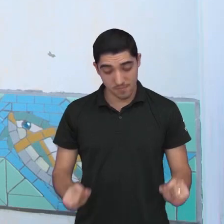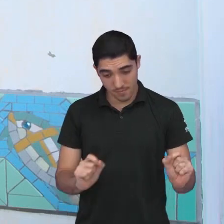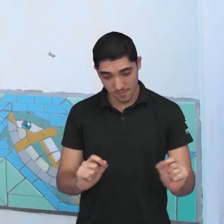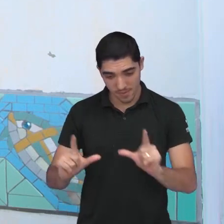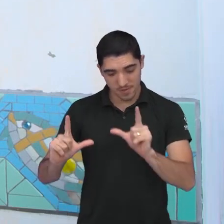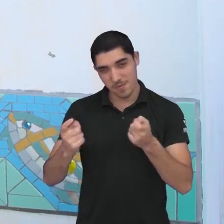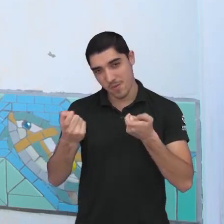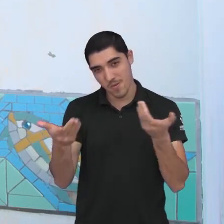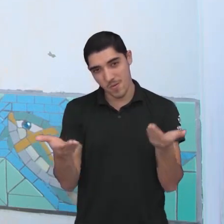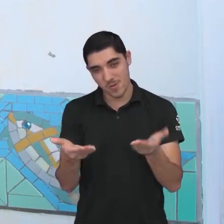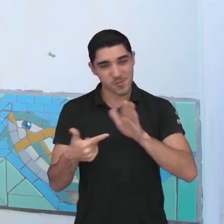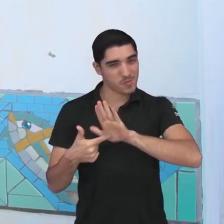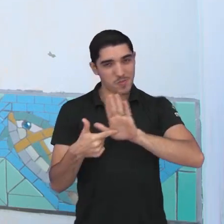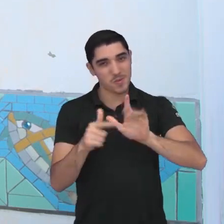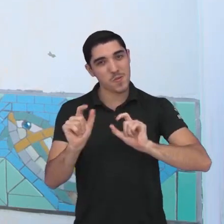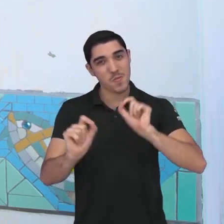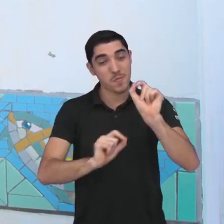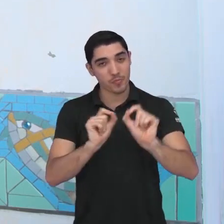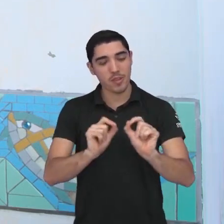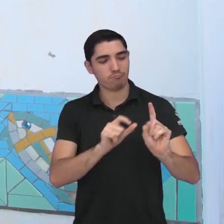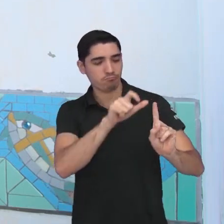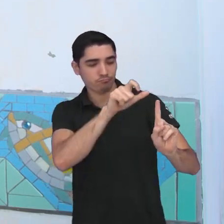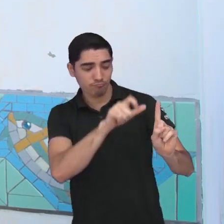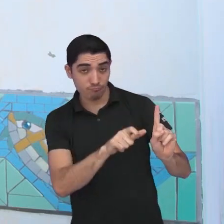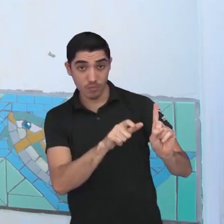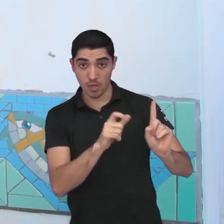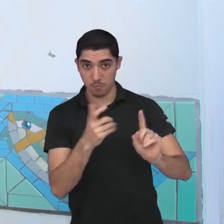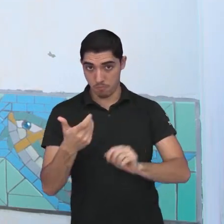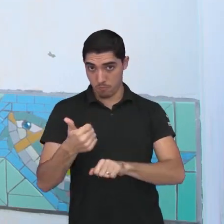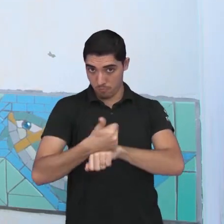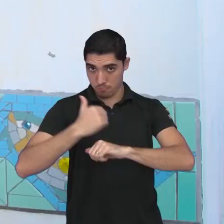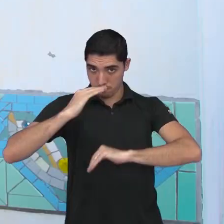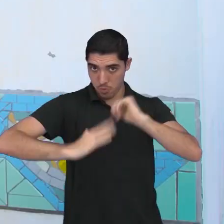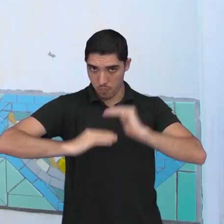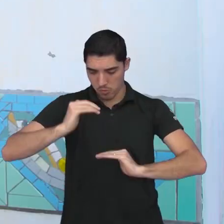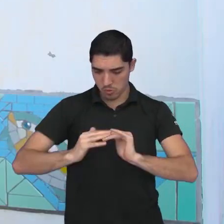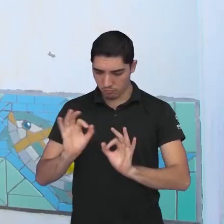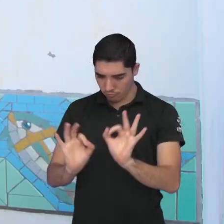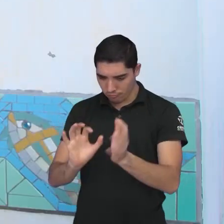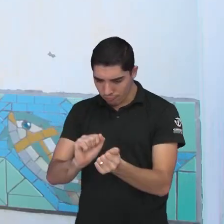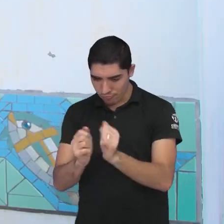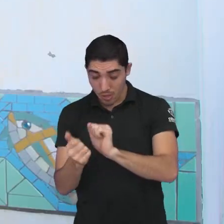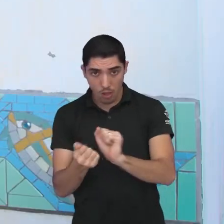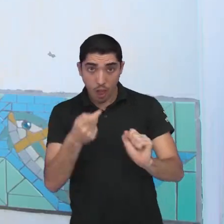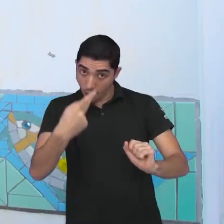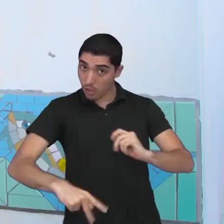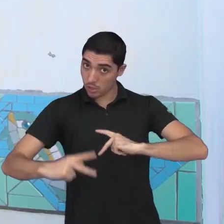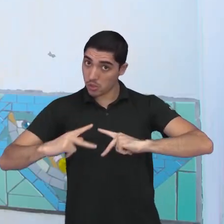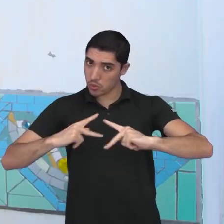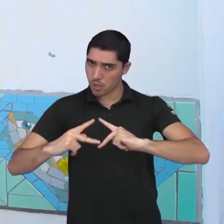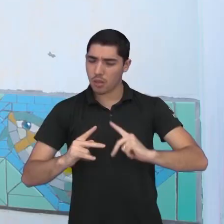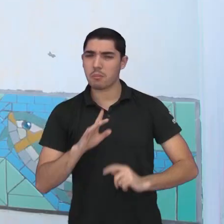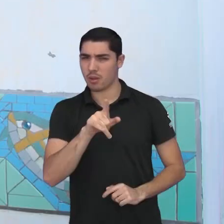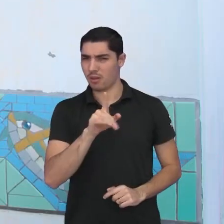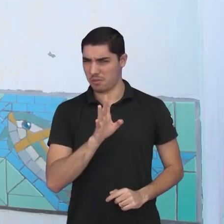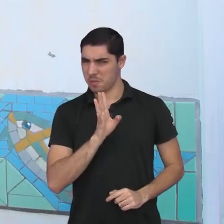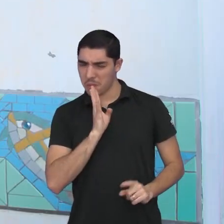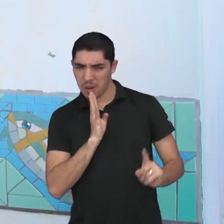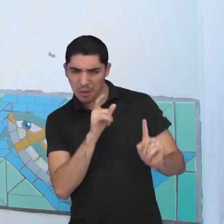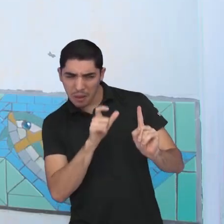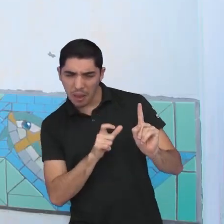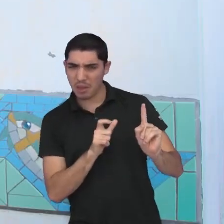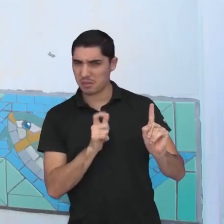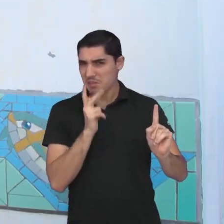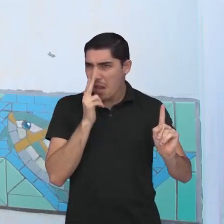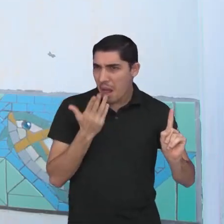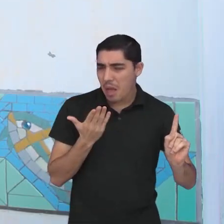O Entrevistas de hoje veio conhecer a história de um artista plástico joseense. Você pode pensar assim, mas será que eu conheço? Será que eu